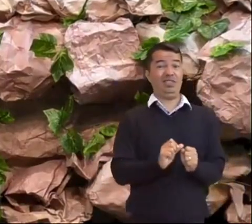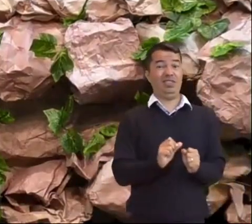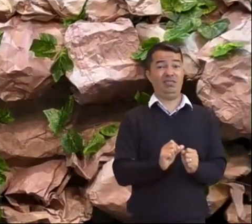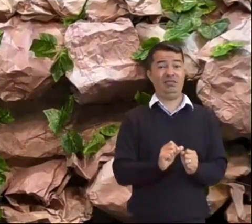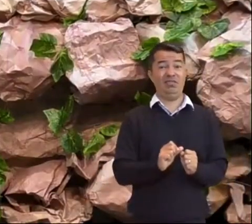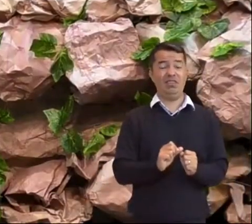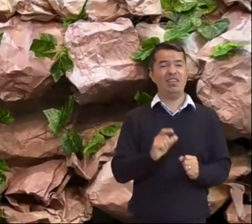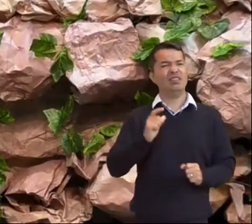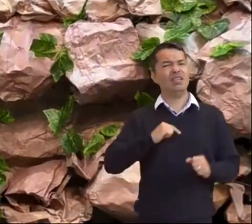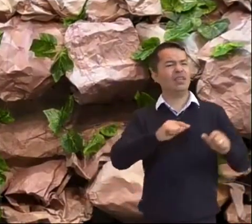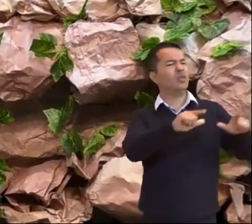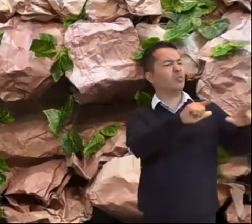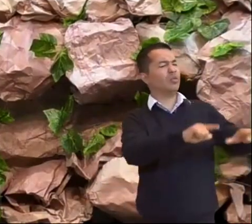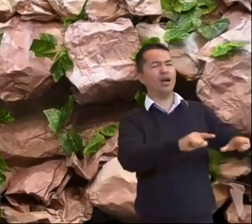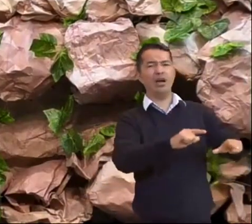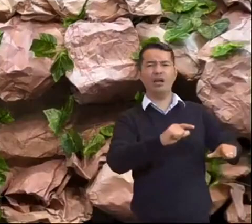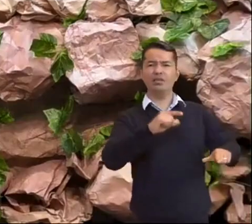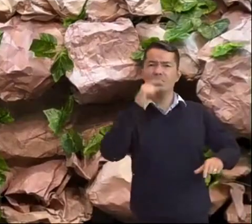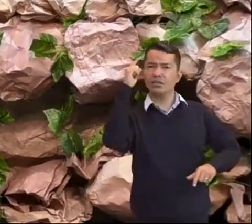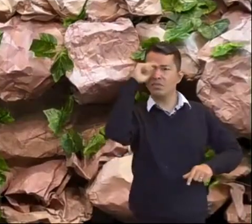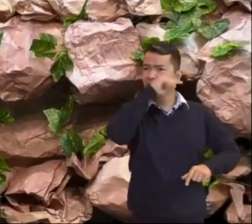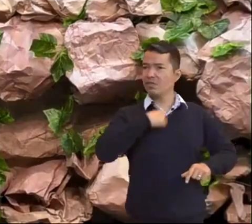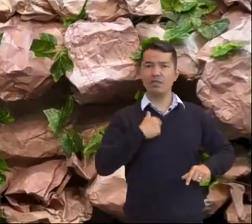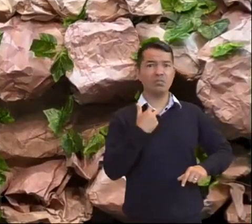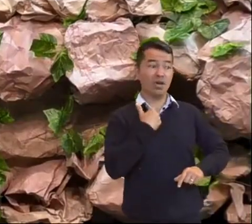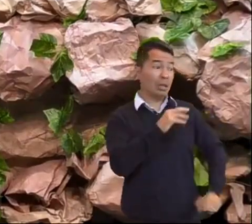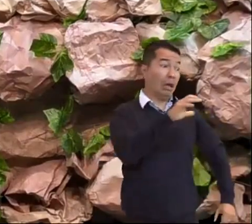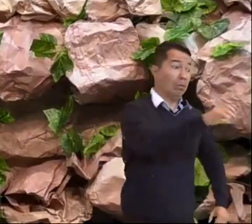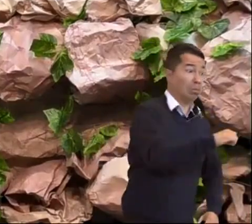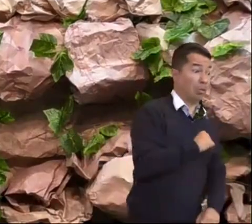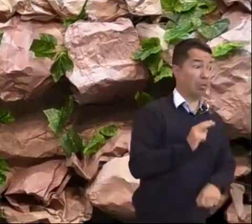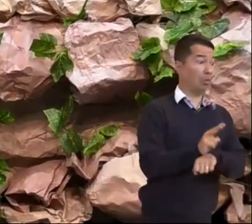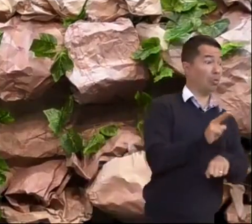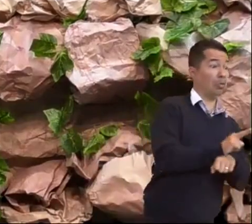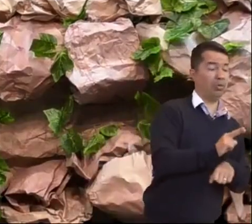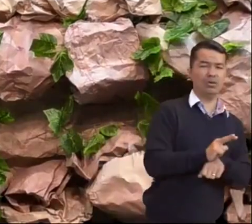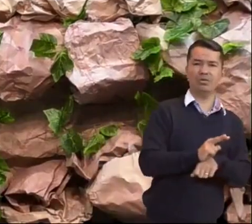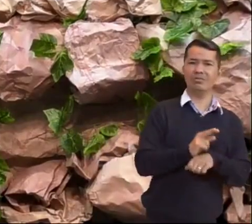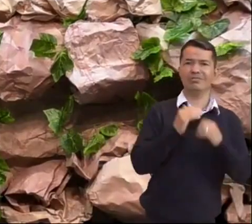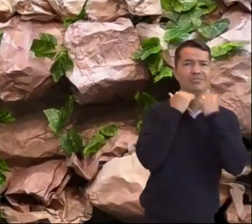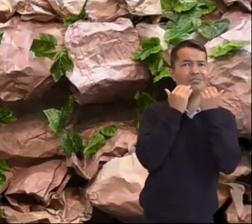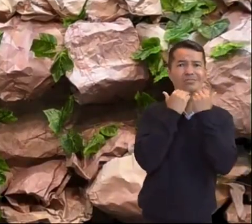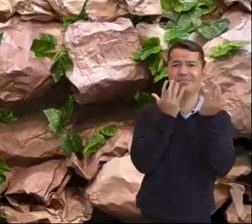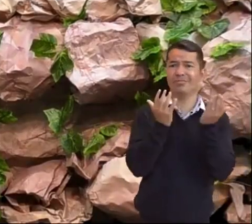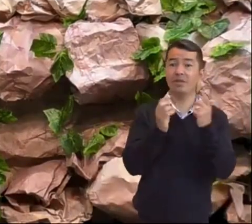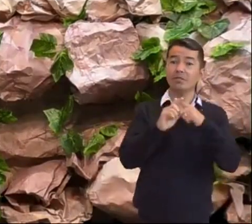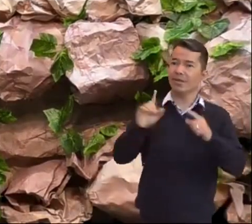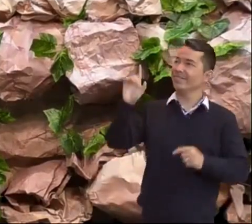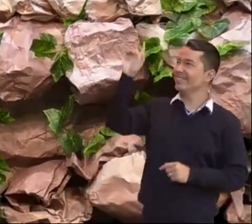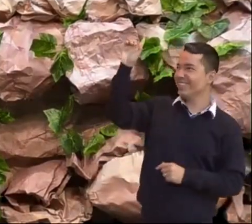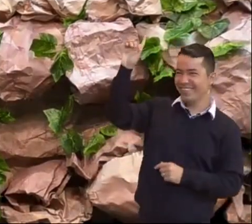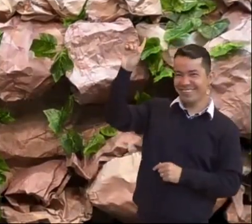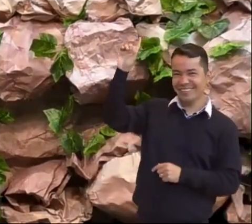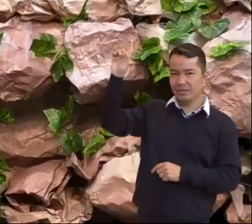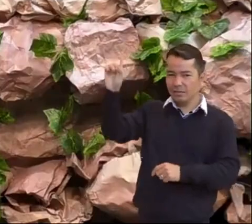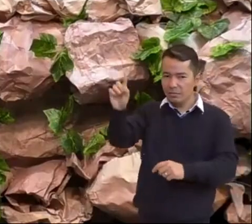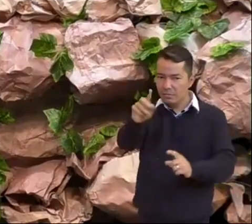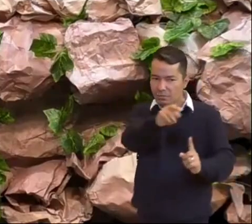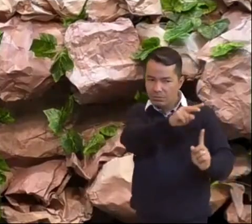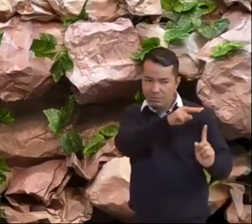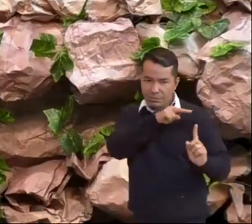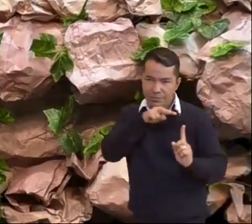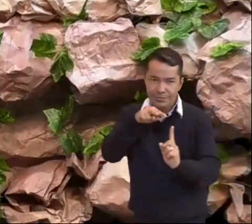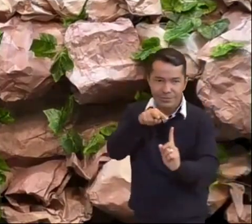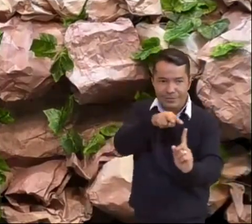nos colocamos no lugar de sentinela, de vigia, em favor dos nossos filhos, ela os alcança.